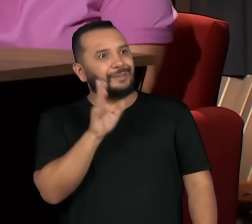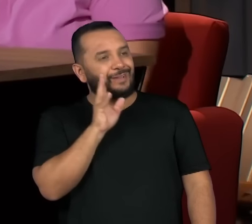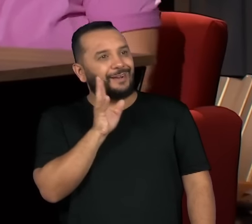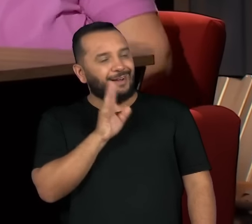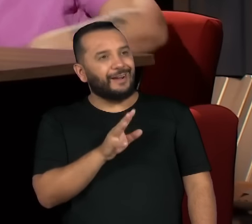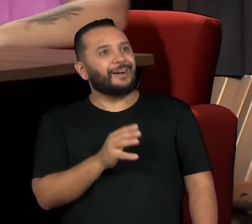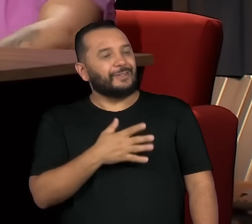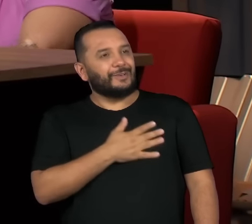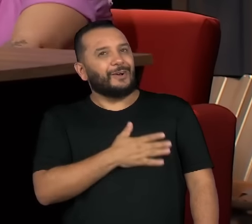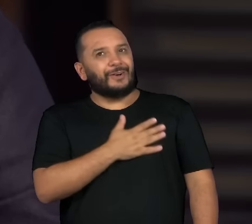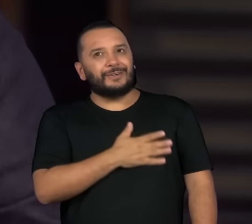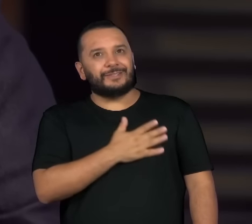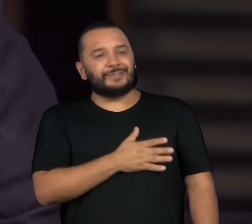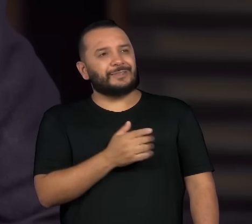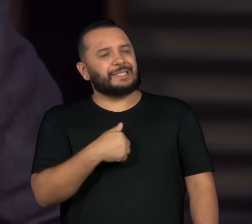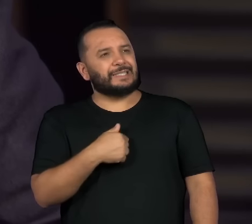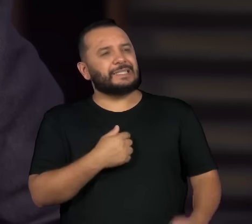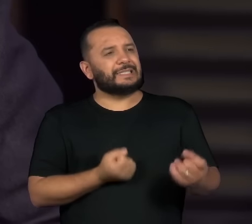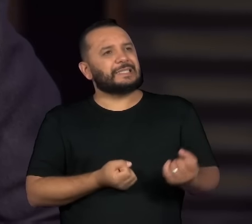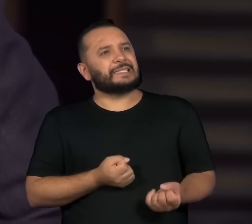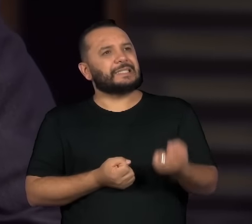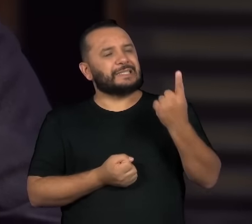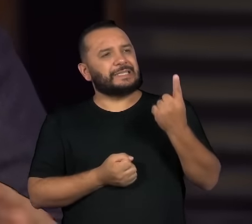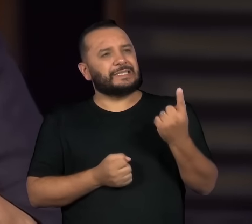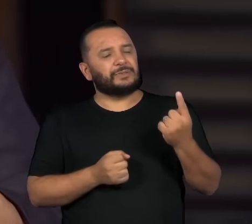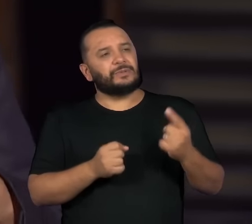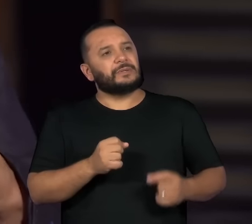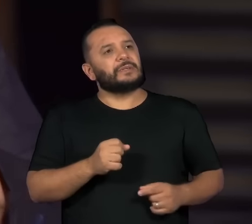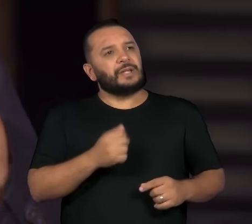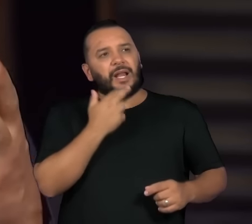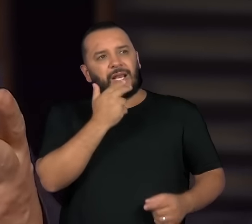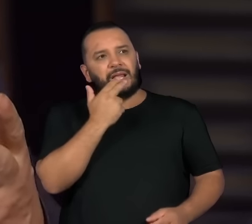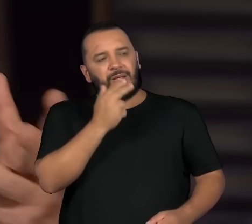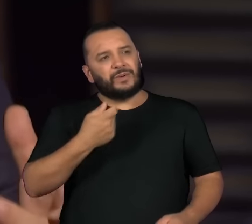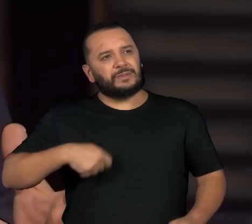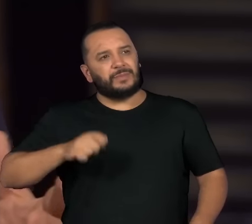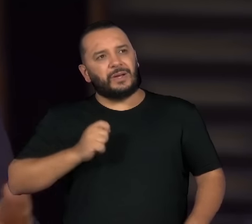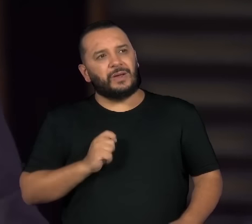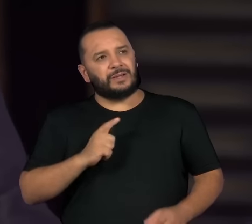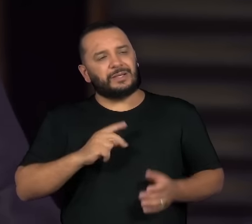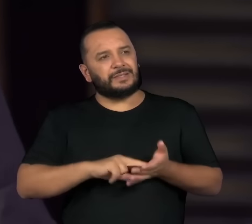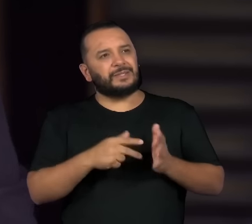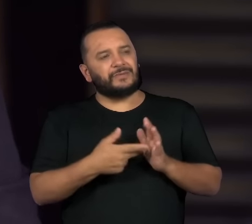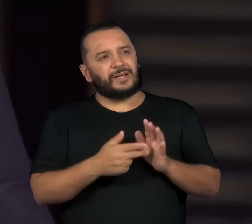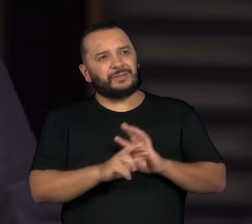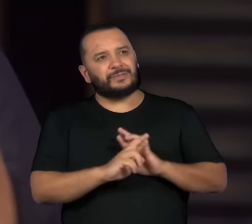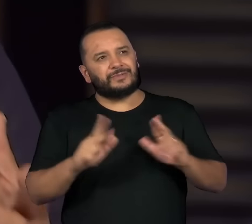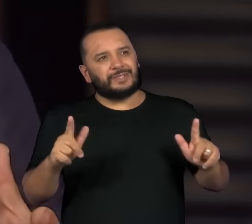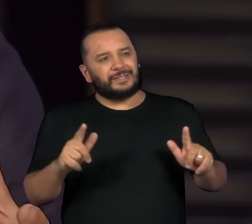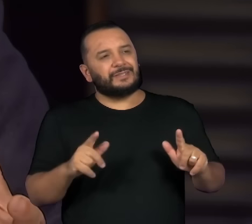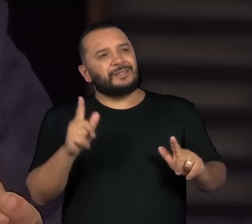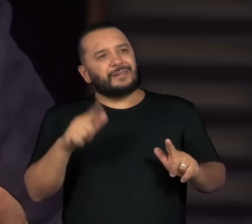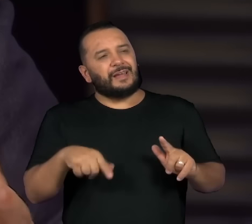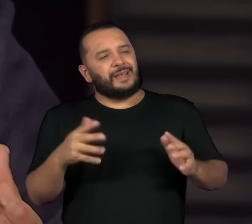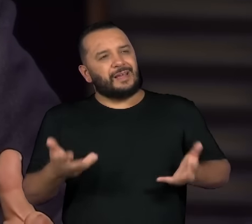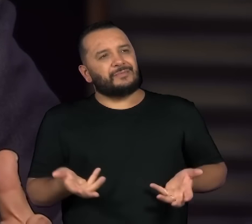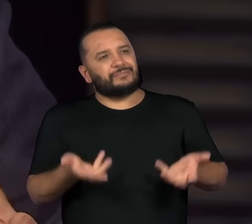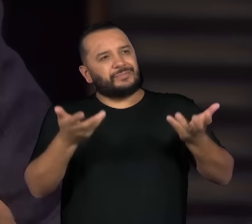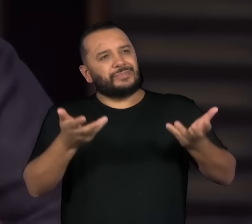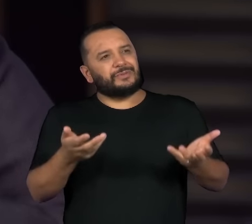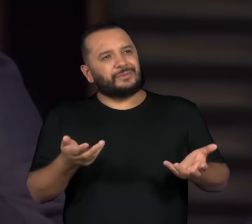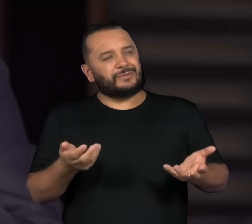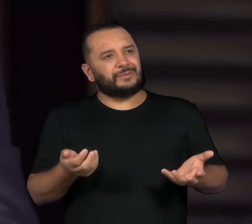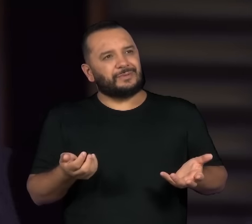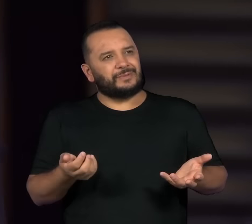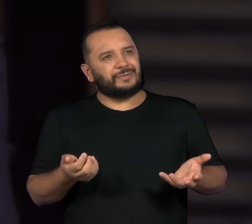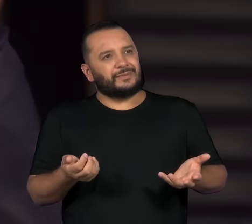Já vou gostar. Não é? E esquisito em castelhano, inclusive, tem outro significado em espanhol, né? De extraordinário,